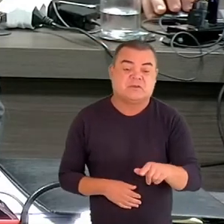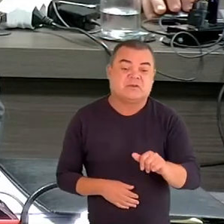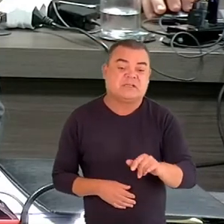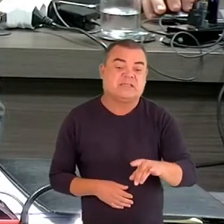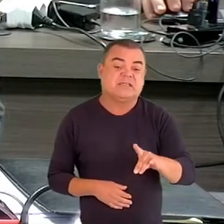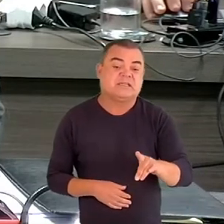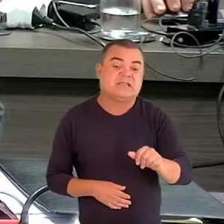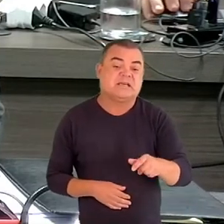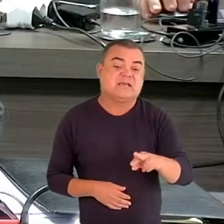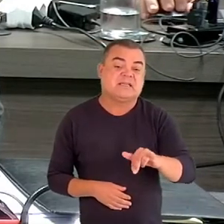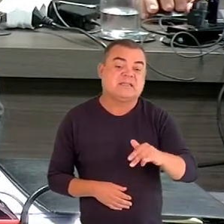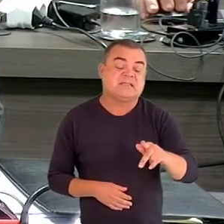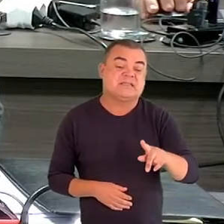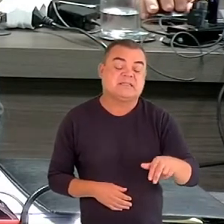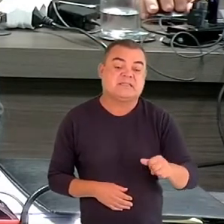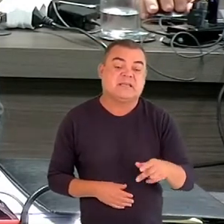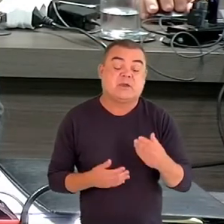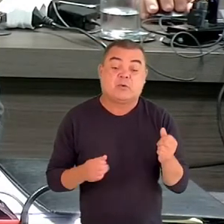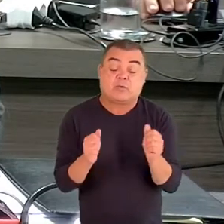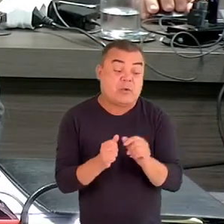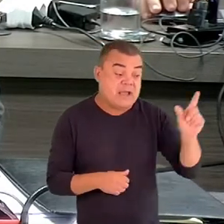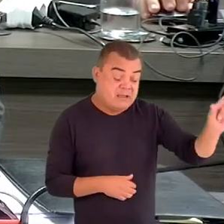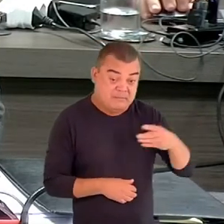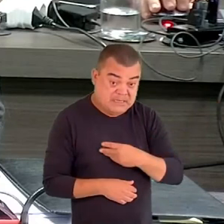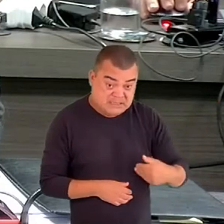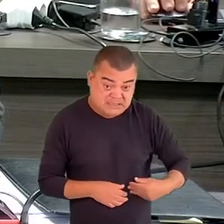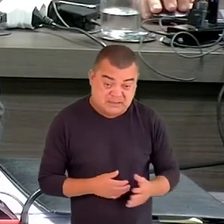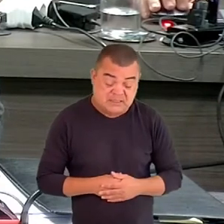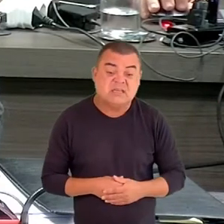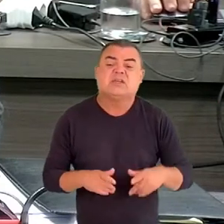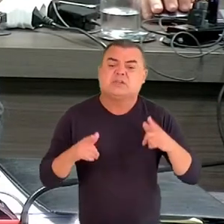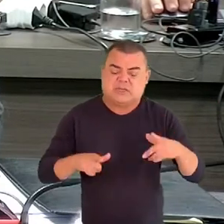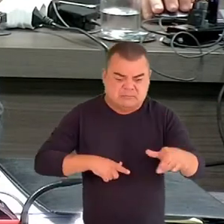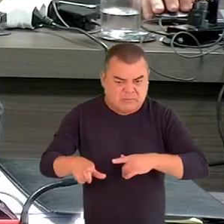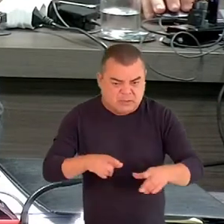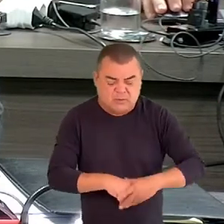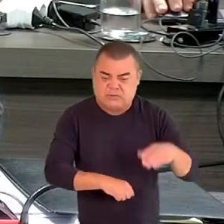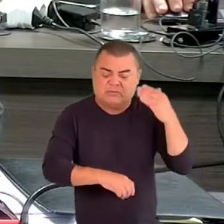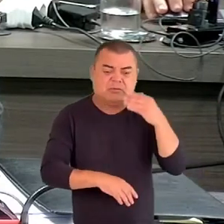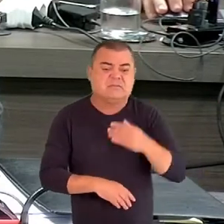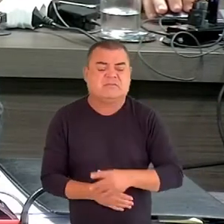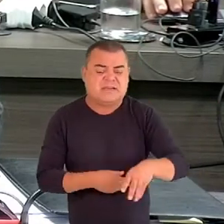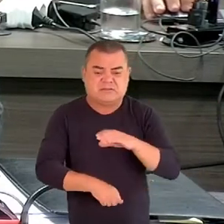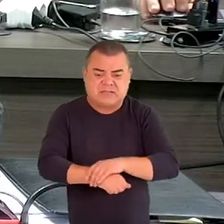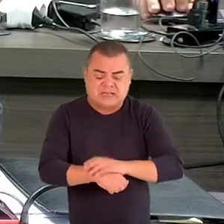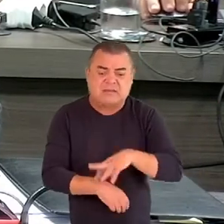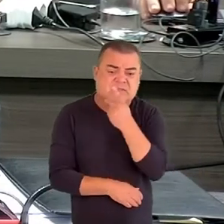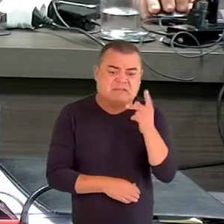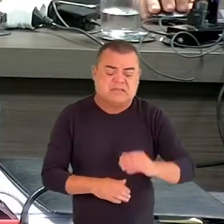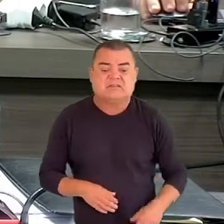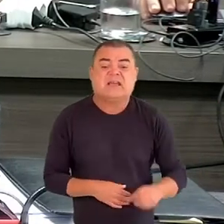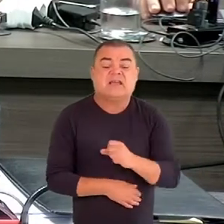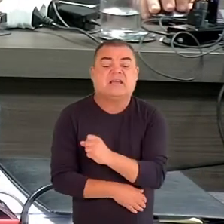história fantástica no Poder Judiciário, que já ocupou altos cargos do Poder Judiciário, já foi presidente do Supremo Tribunal Federal, como já